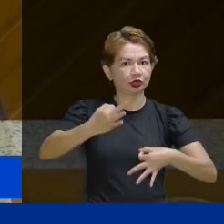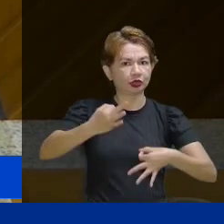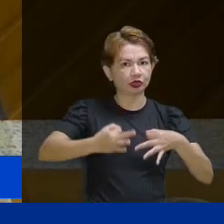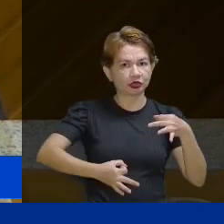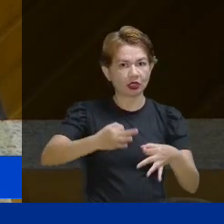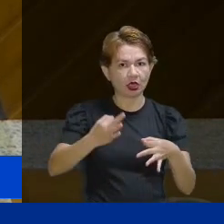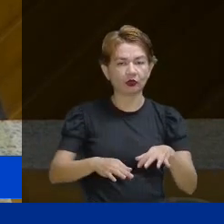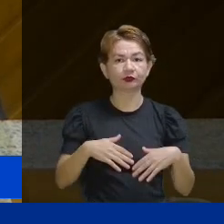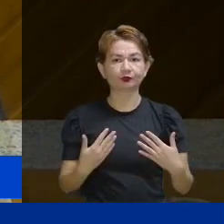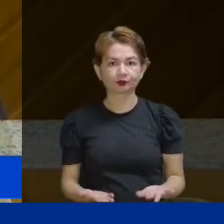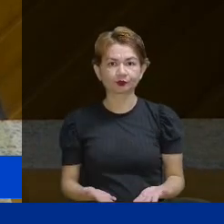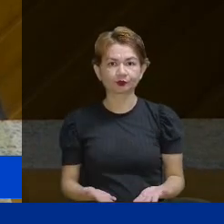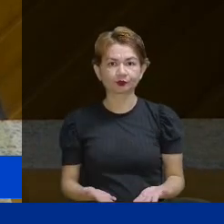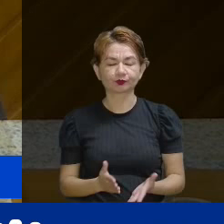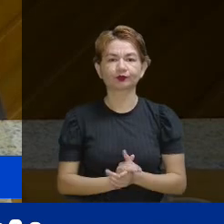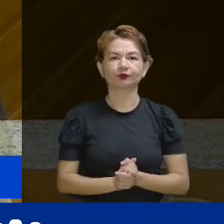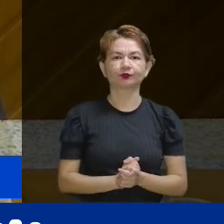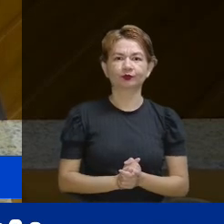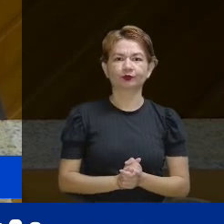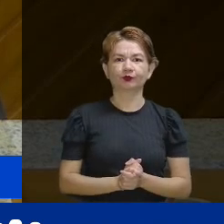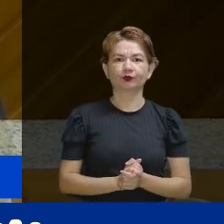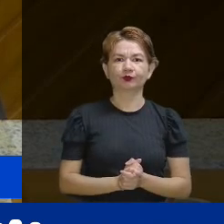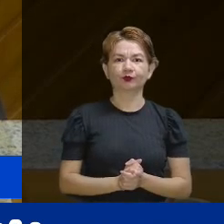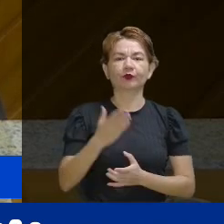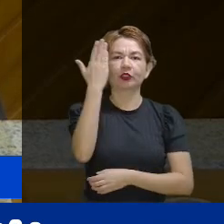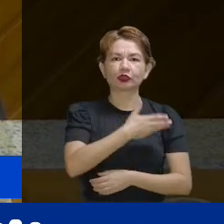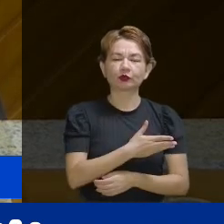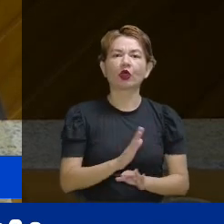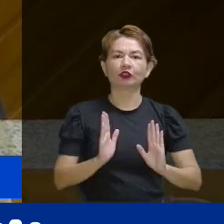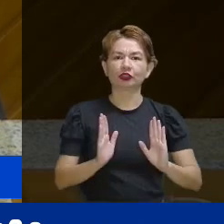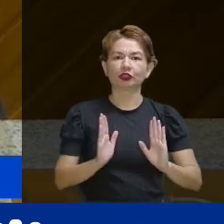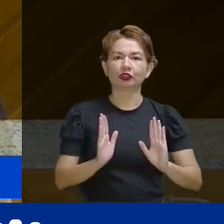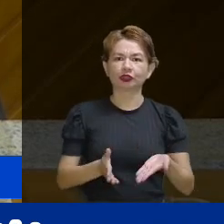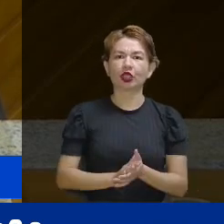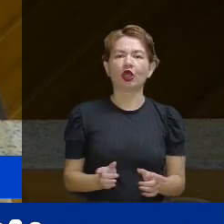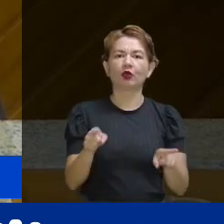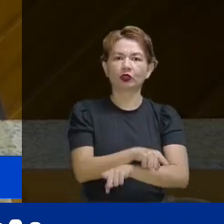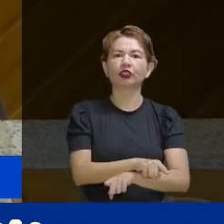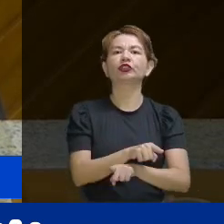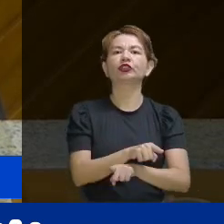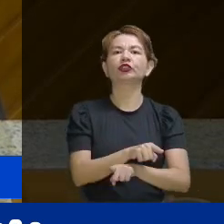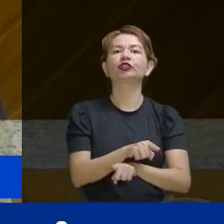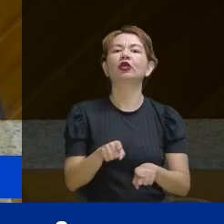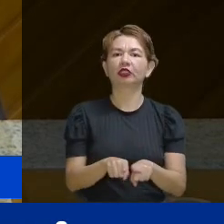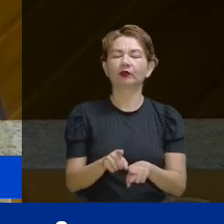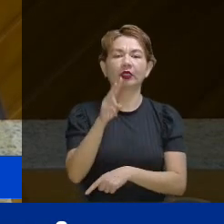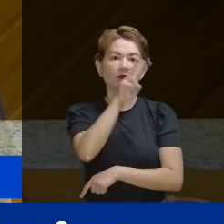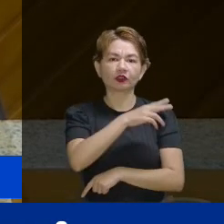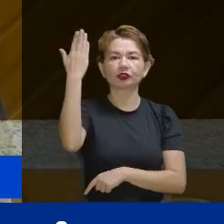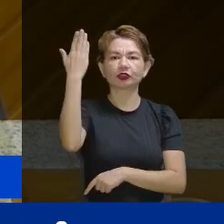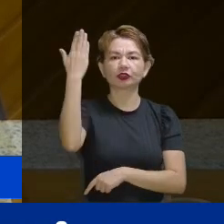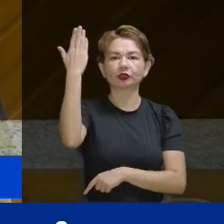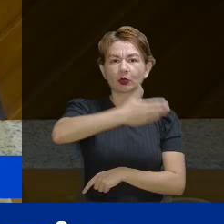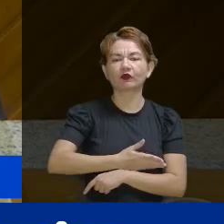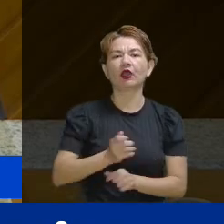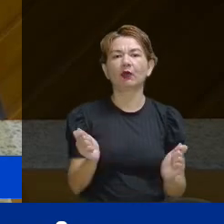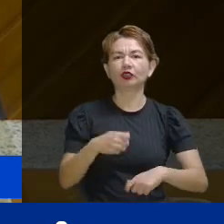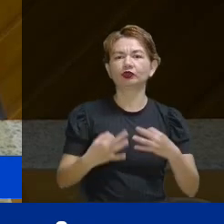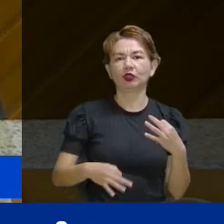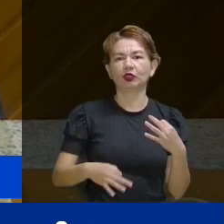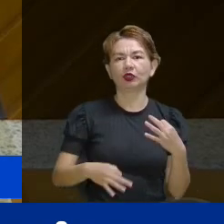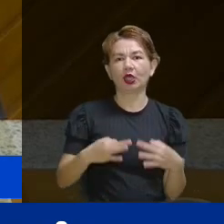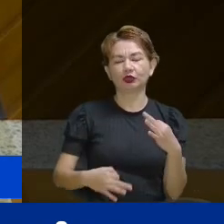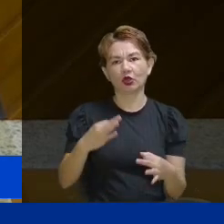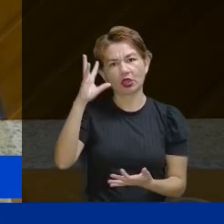Então, eu, por fim, digo que as provas inquisitoriais submetidas ao contraditório possuem força probatória, podendo os